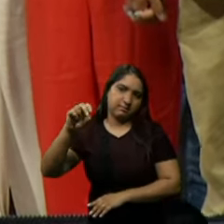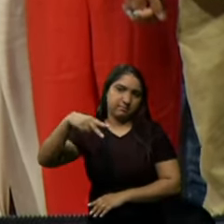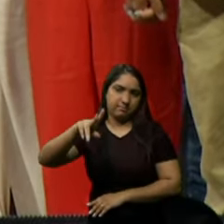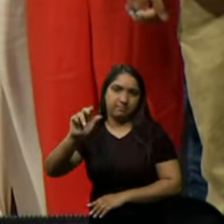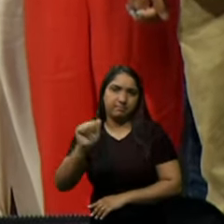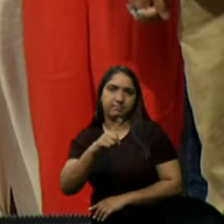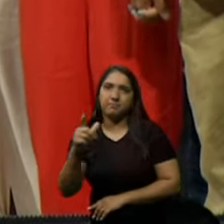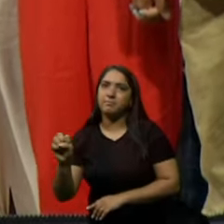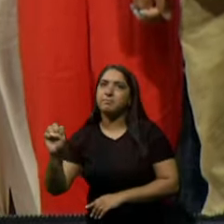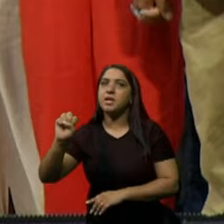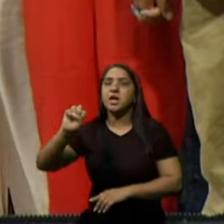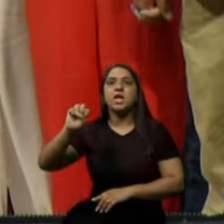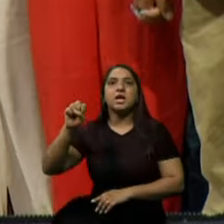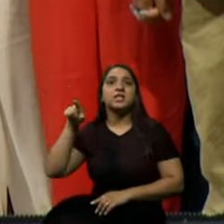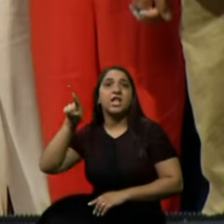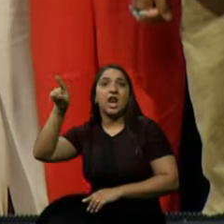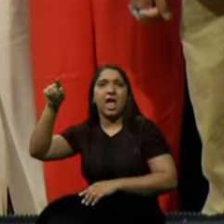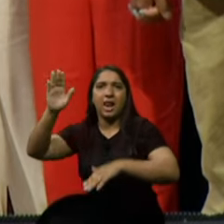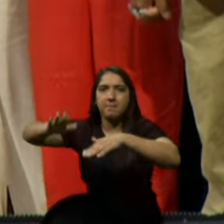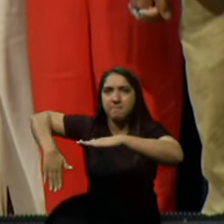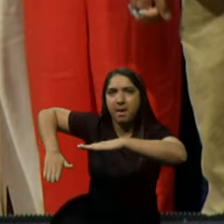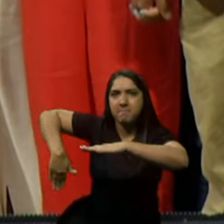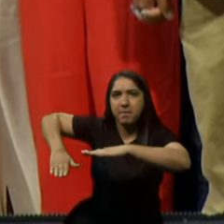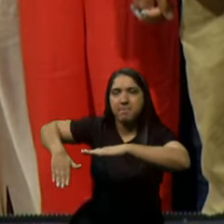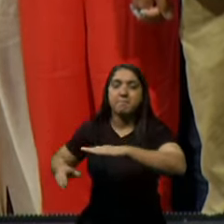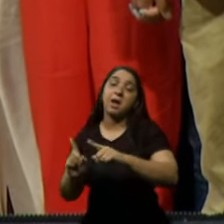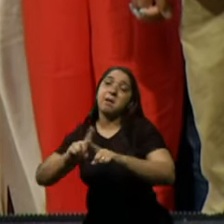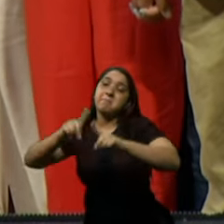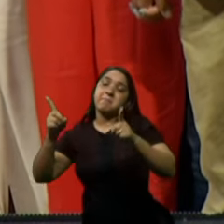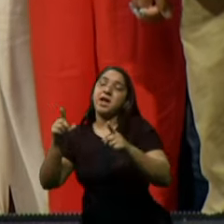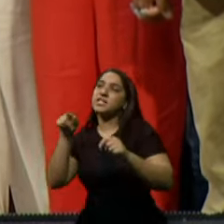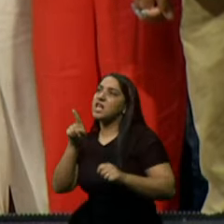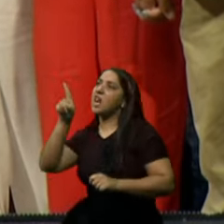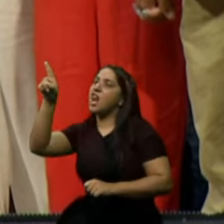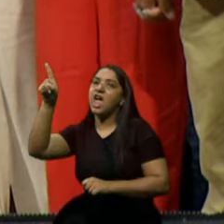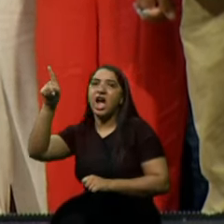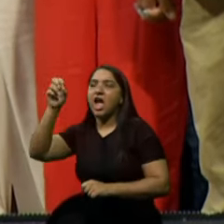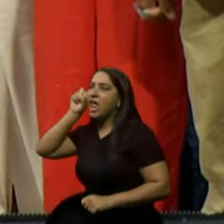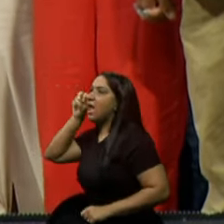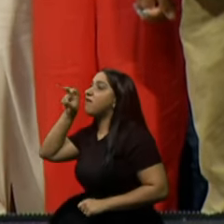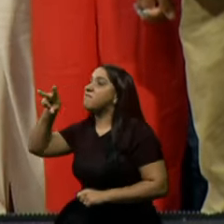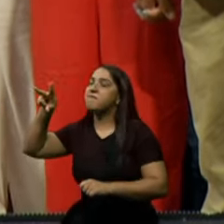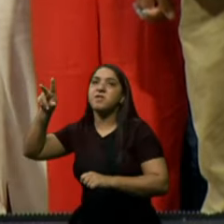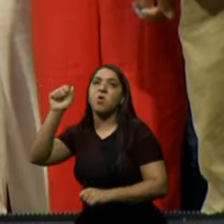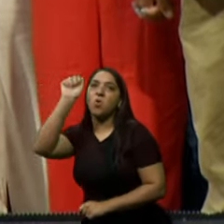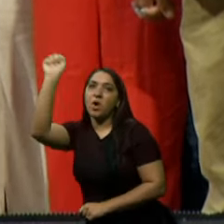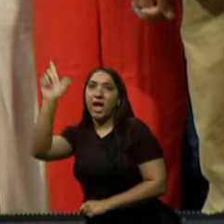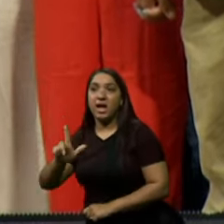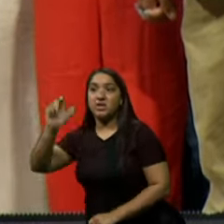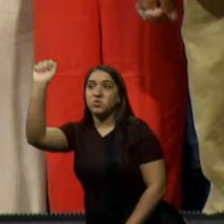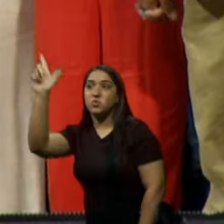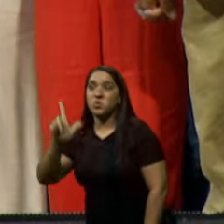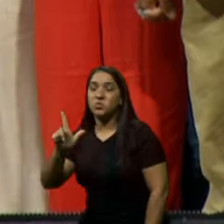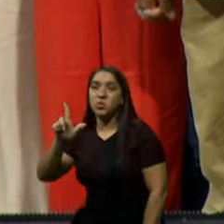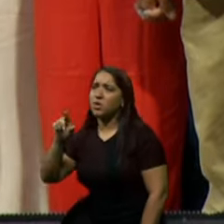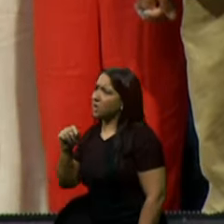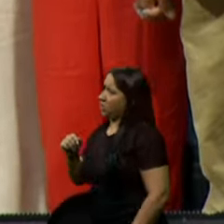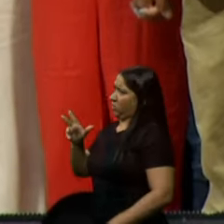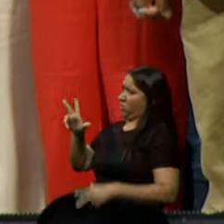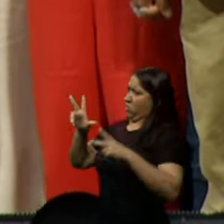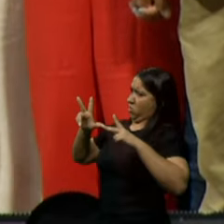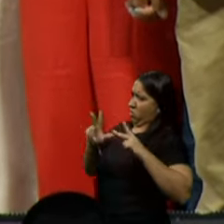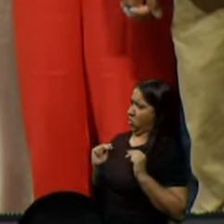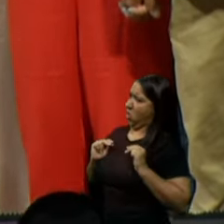ela botou o Google Maps em cima daquela pessoa não tiver um dando Azul ali é uma piscina ela abriu o vi um lugar azul e ela colocou tem uma piscina